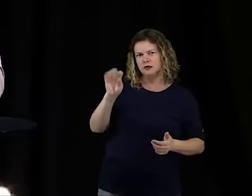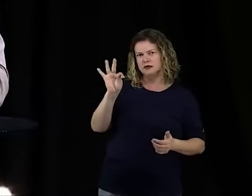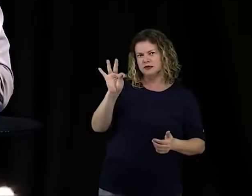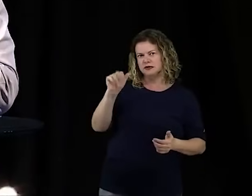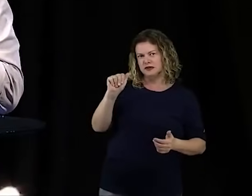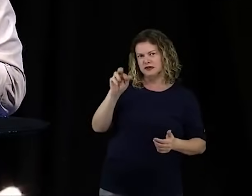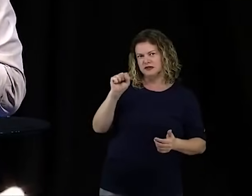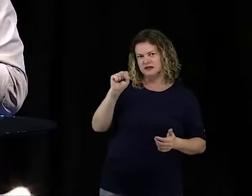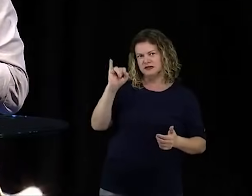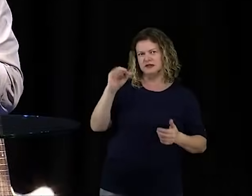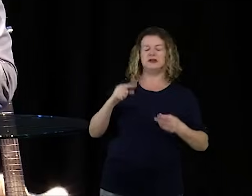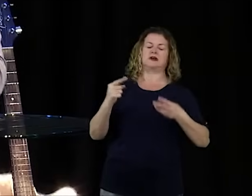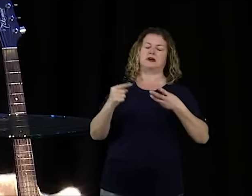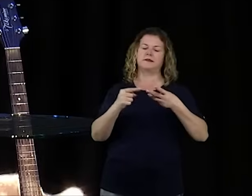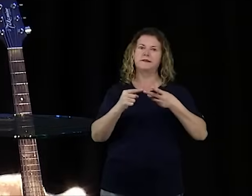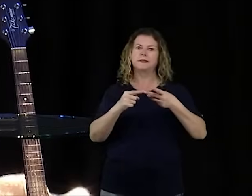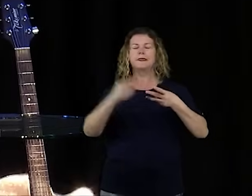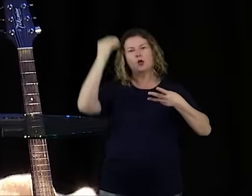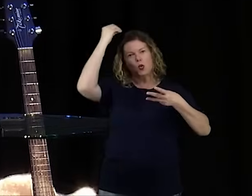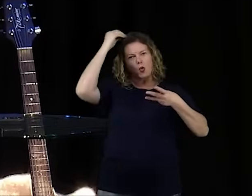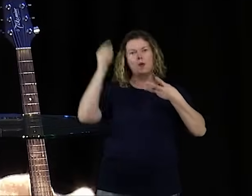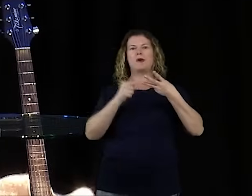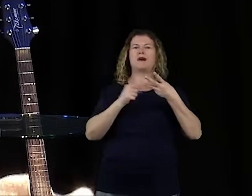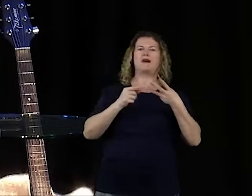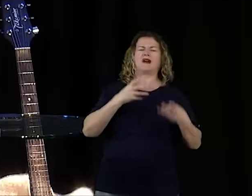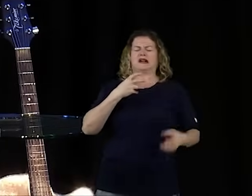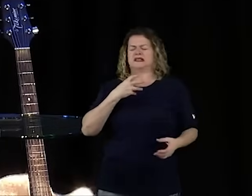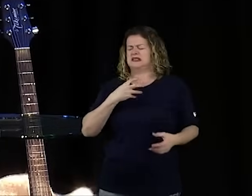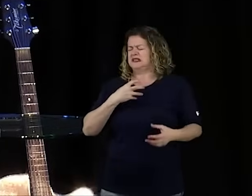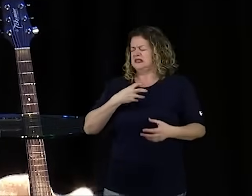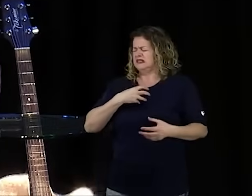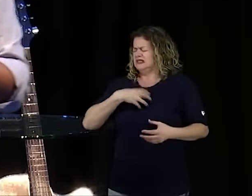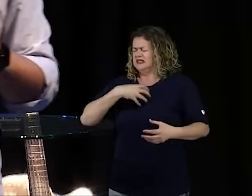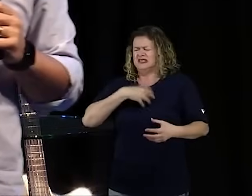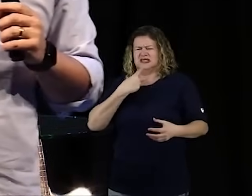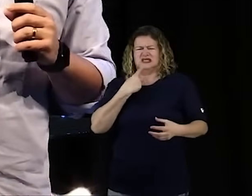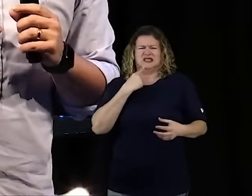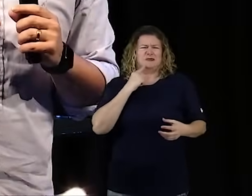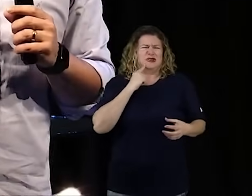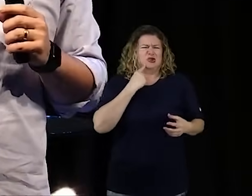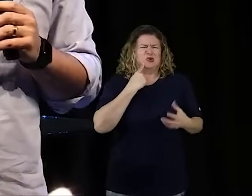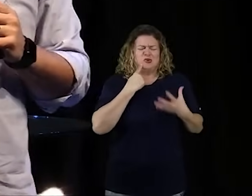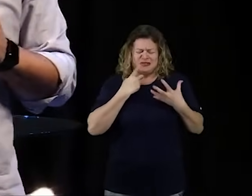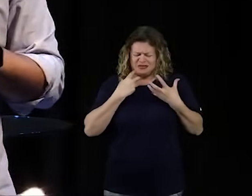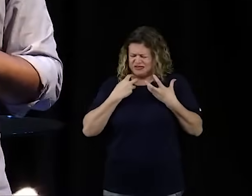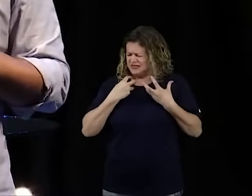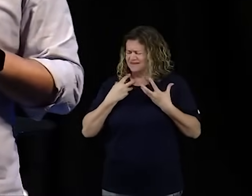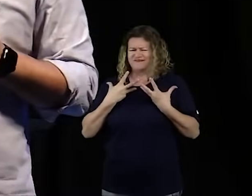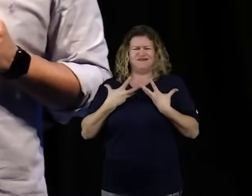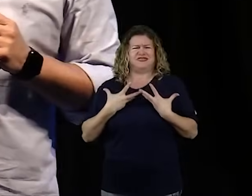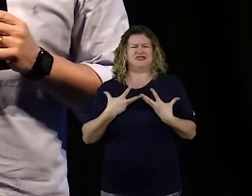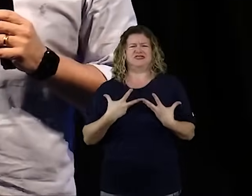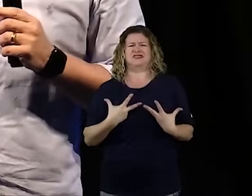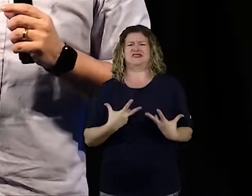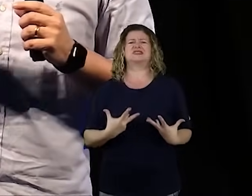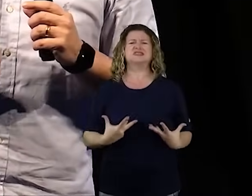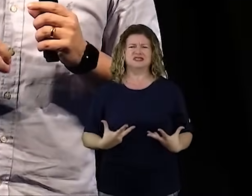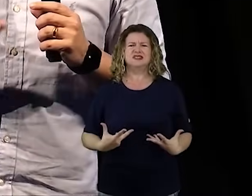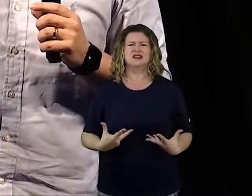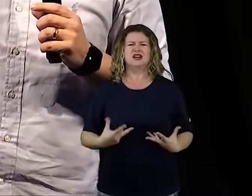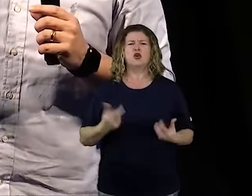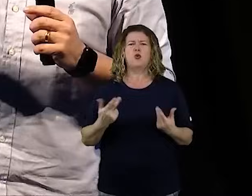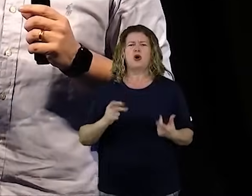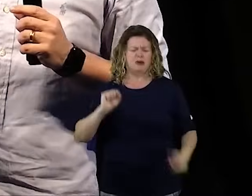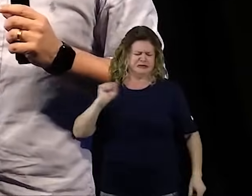a respeito da Amargura culpa e amargura eh dois lados de uma mesma moeda a culpa quando eu odeio a mim